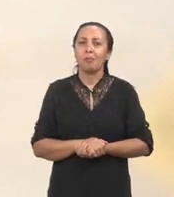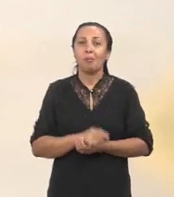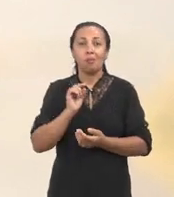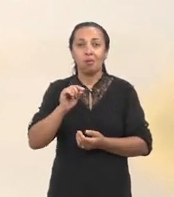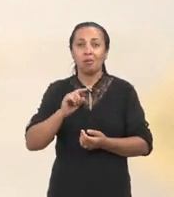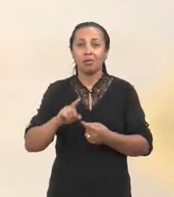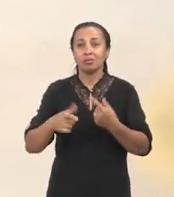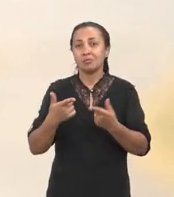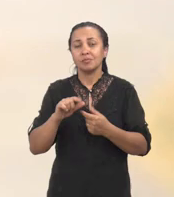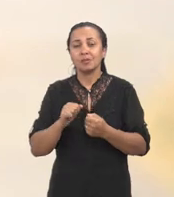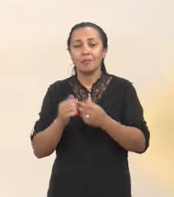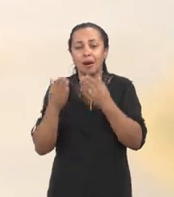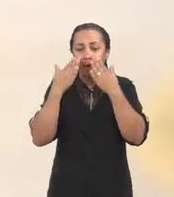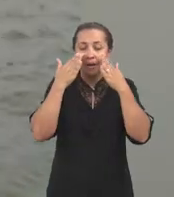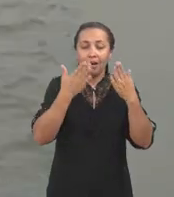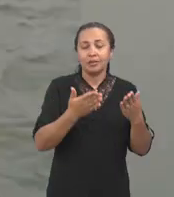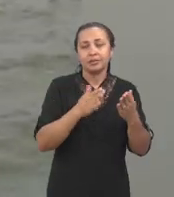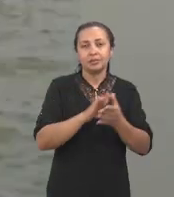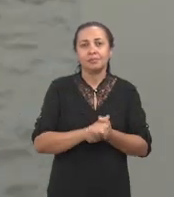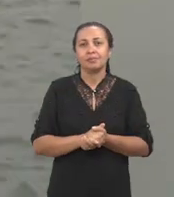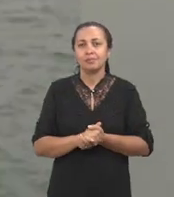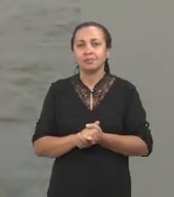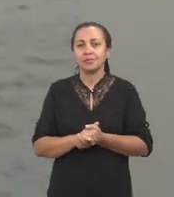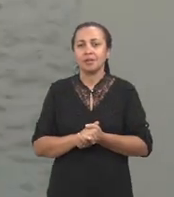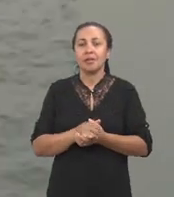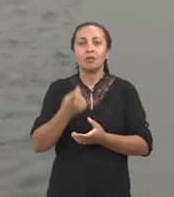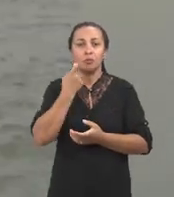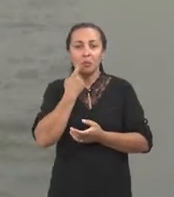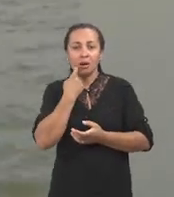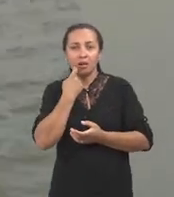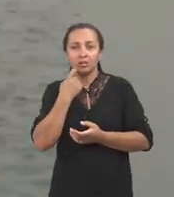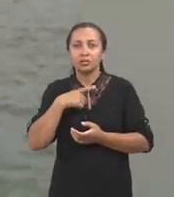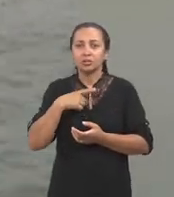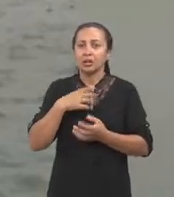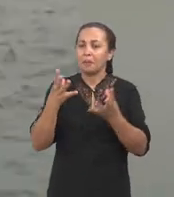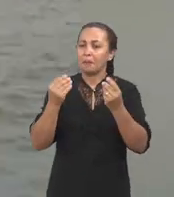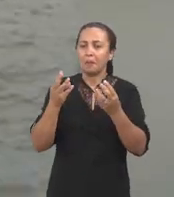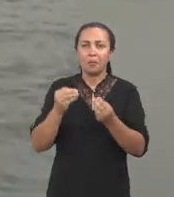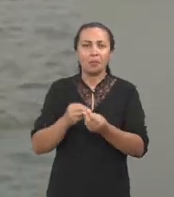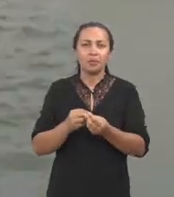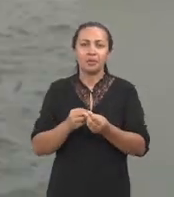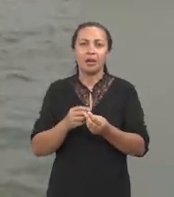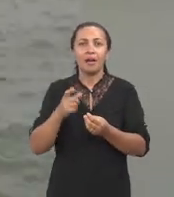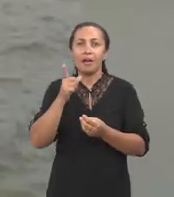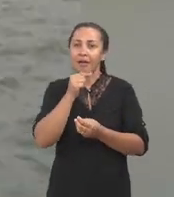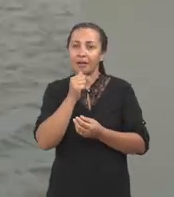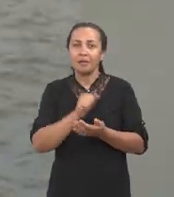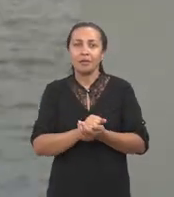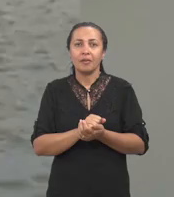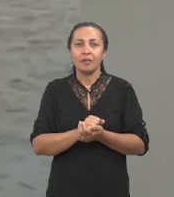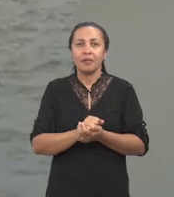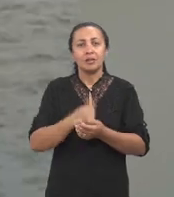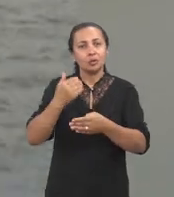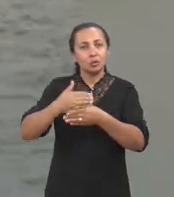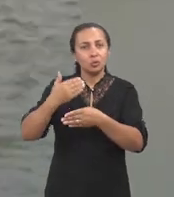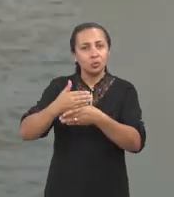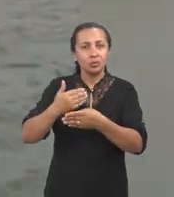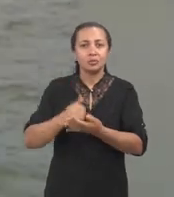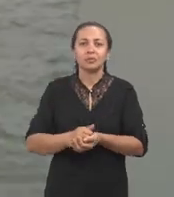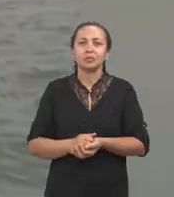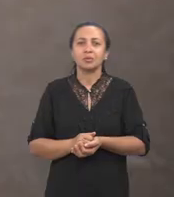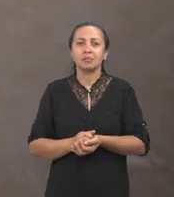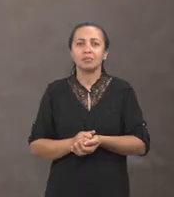E aí entra ninguém para que fofo alto ficar penso foi e não tapo e